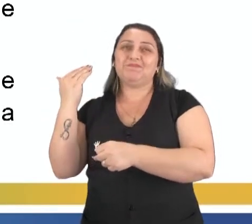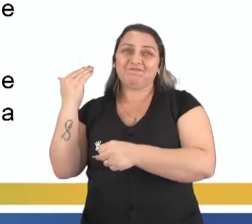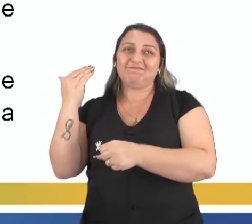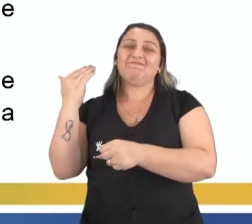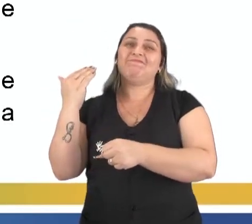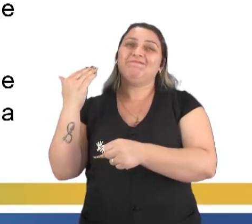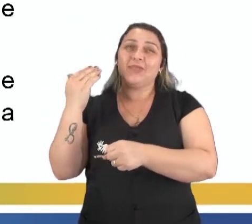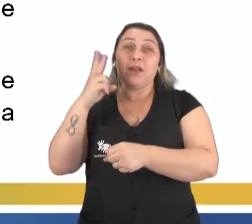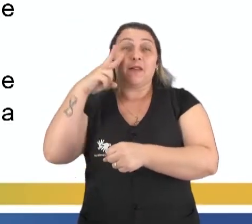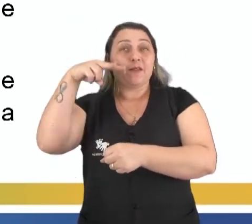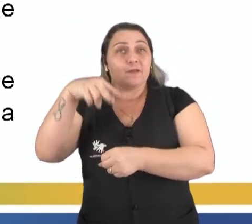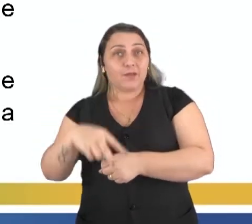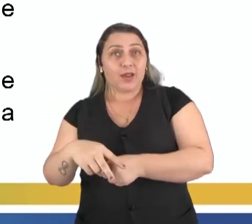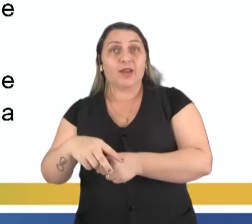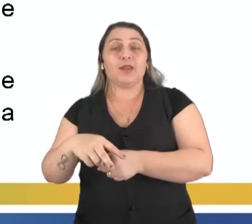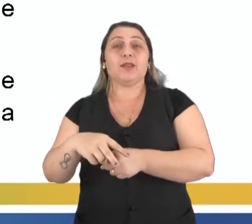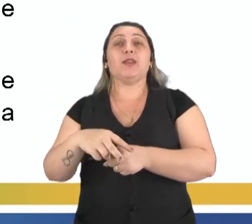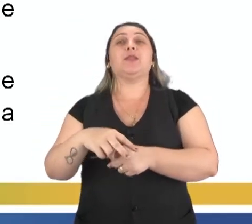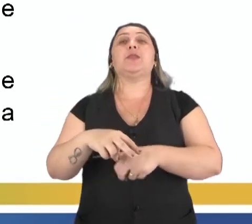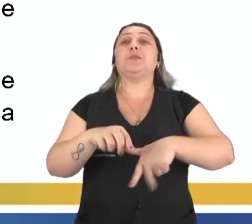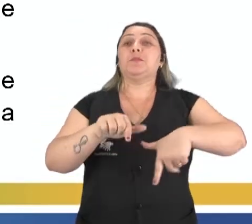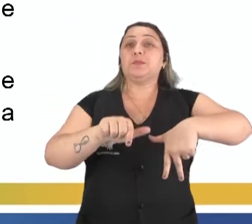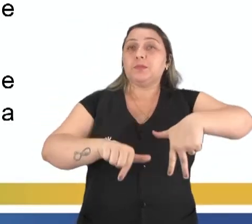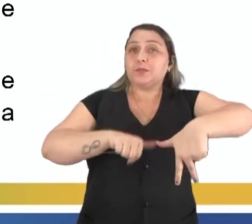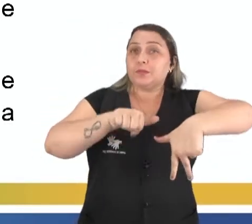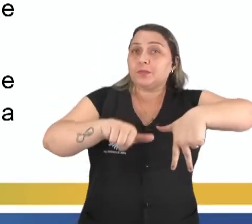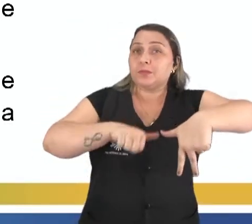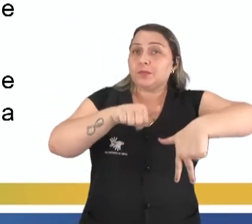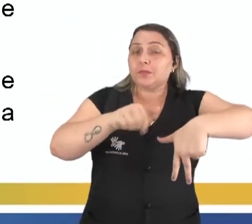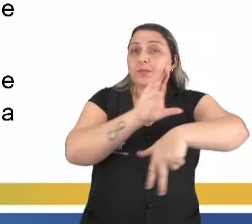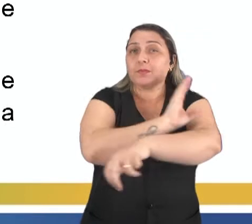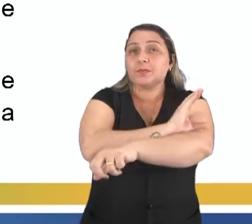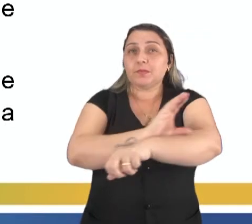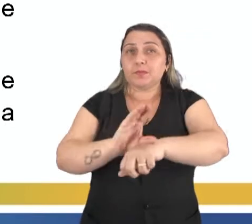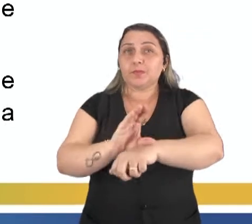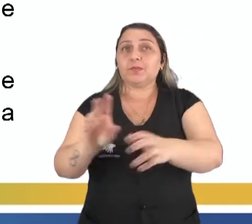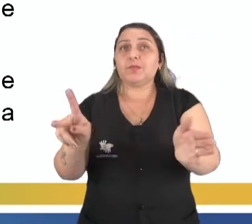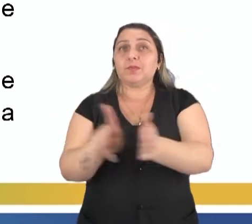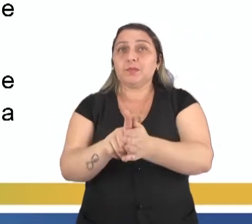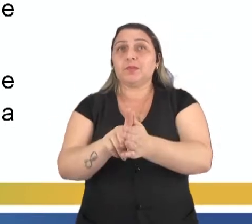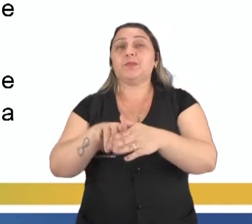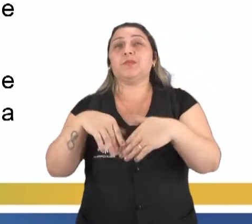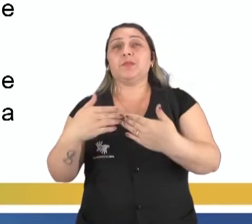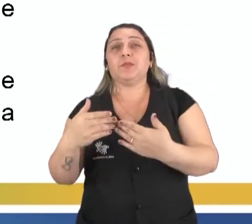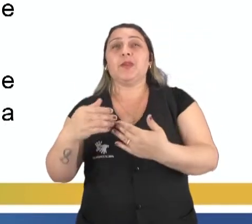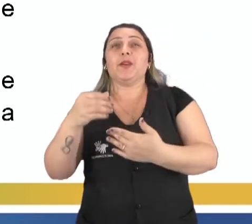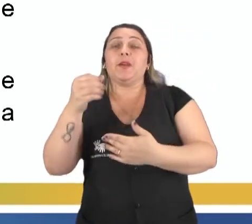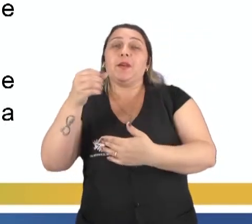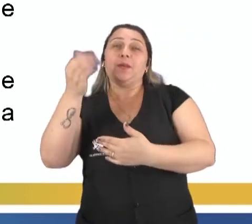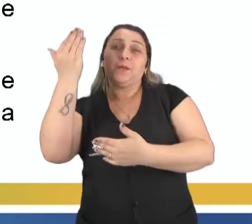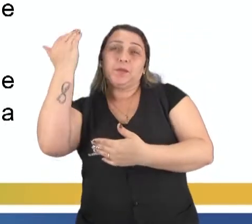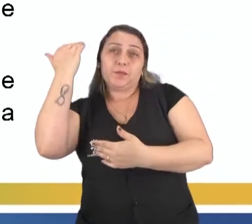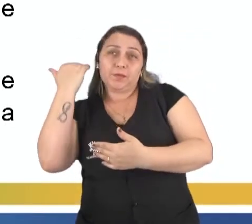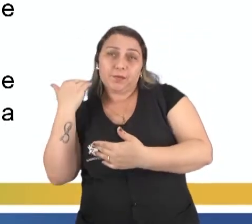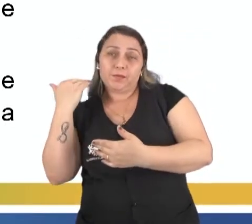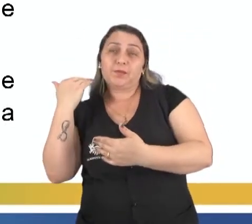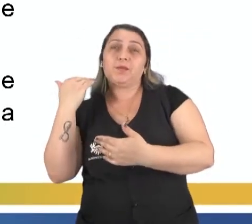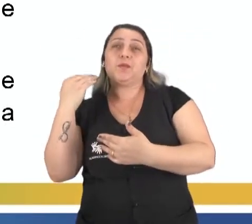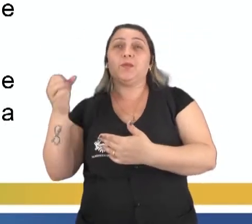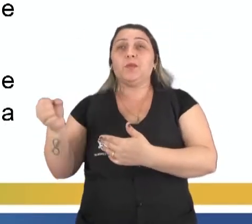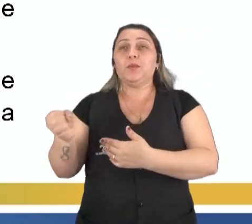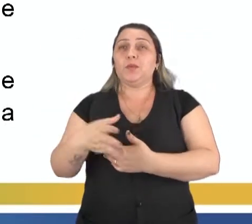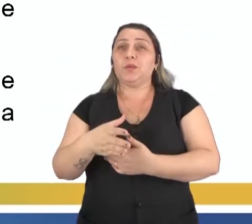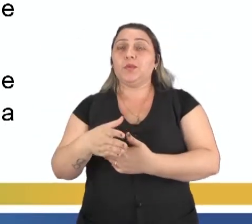Então vejam que eles têm uma importância na cultura local por eles serem bastante antigos e a ocupação do